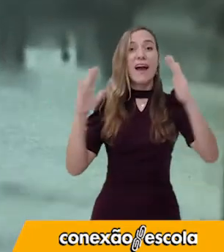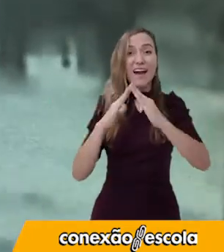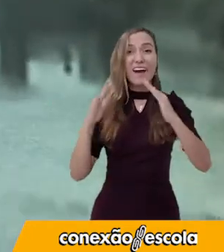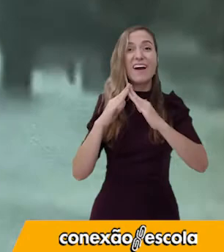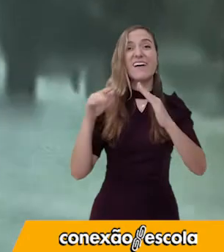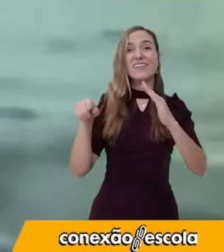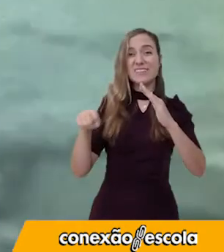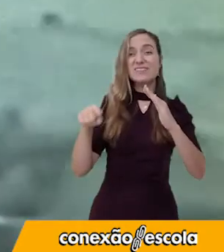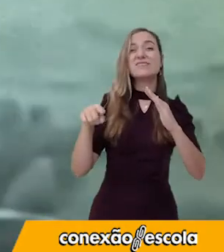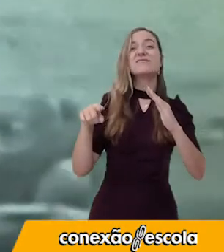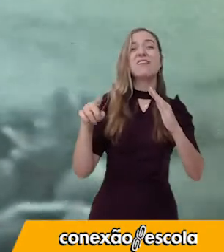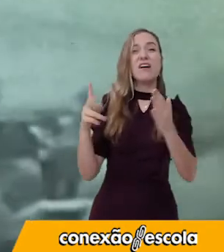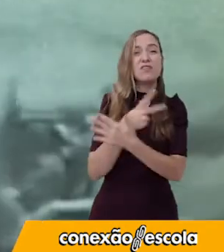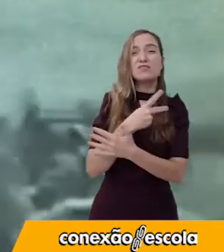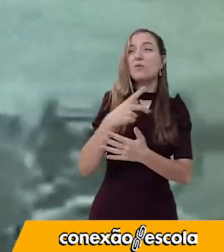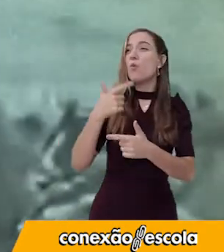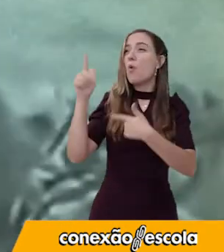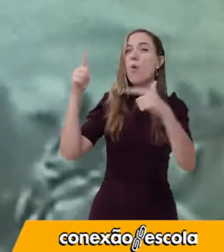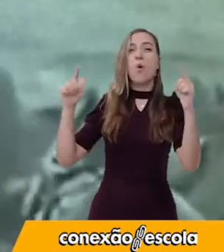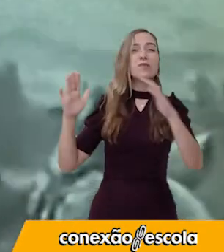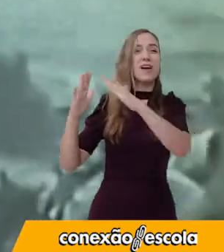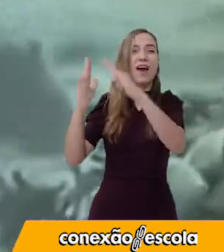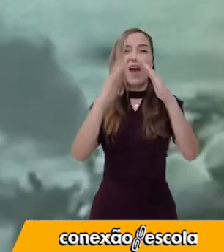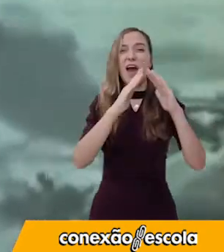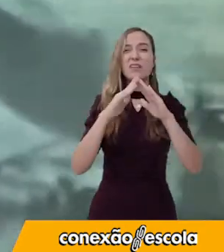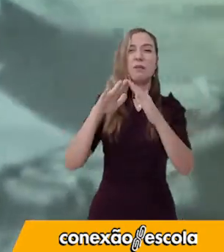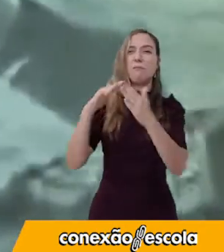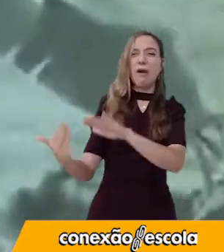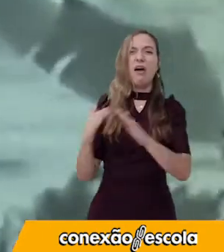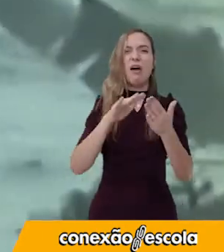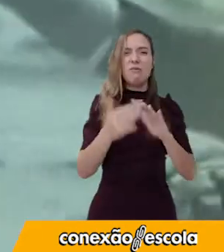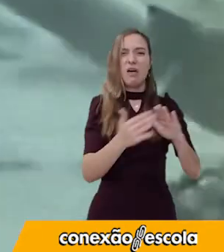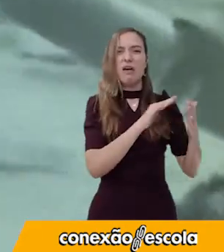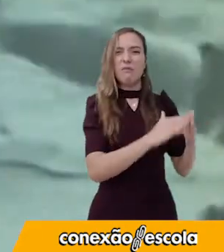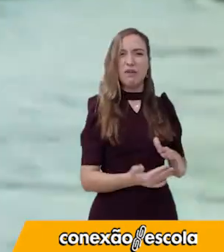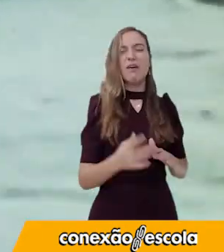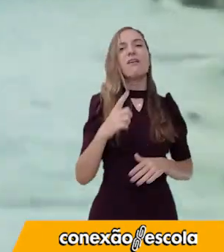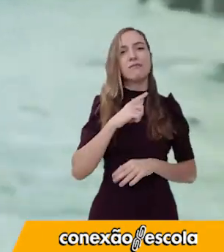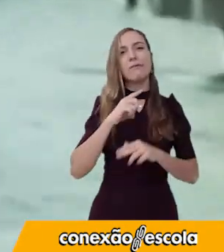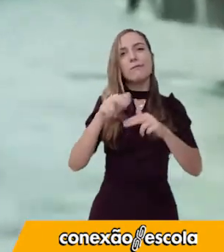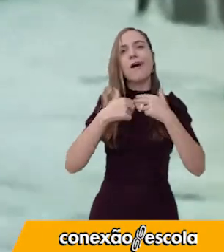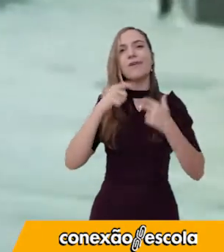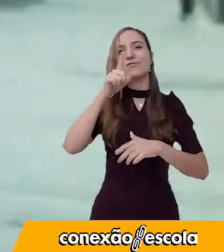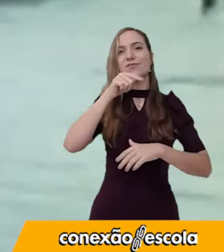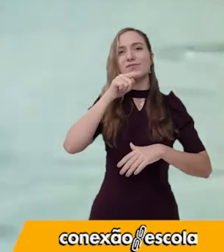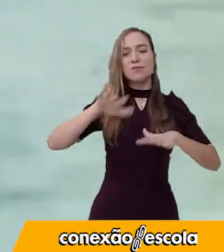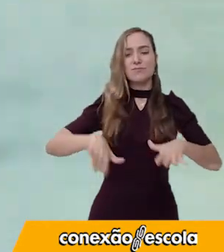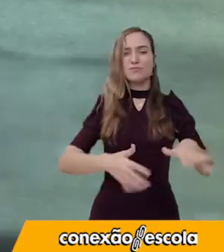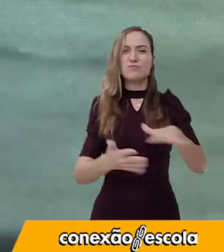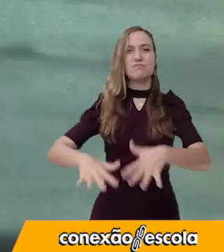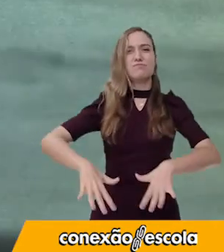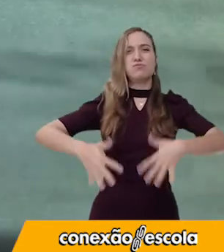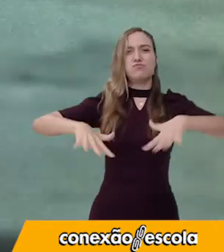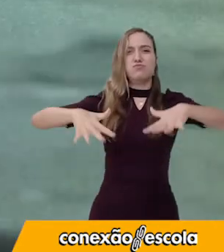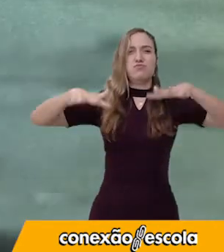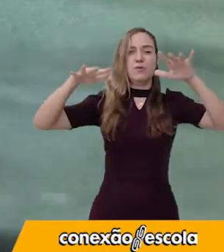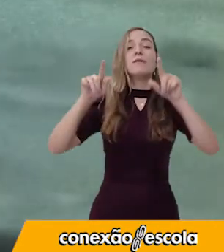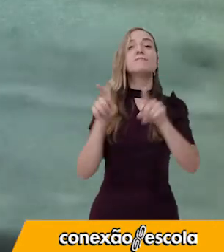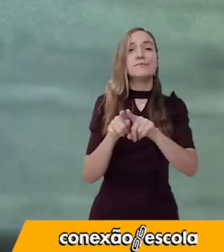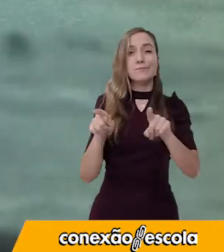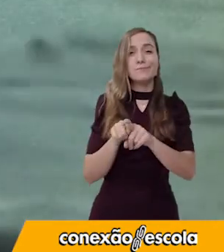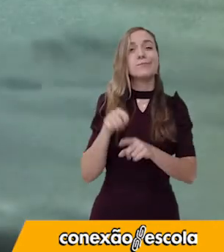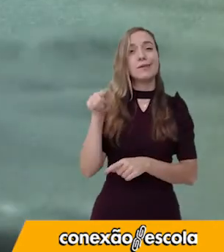margeiam o rio, essa casa em frente, outras casas lá para baixo, todas foram atingidas pela